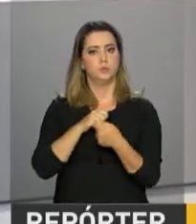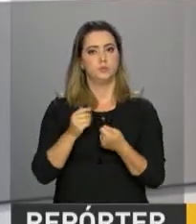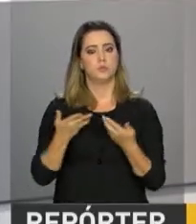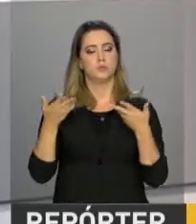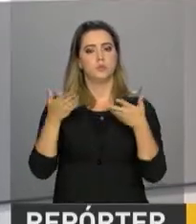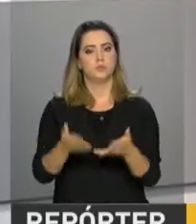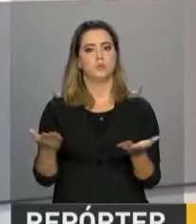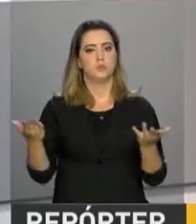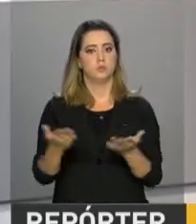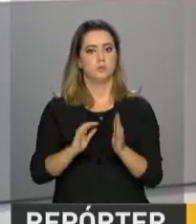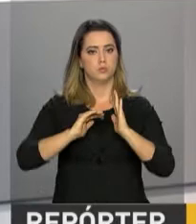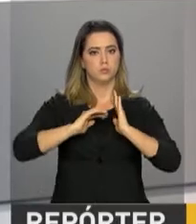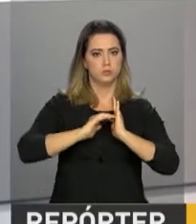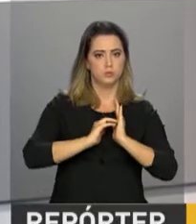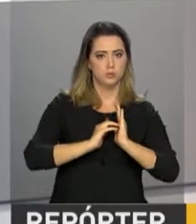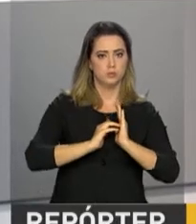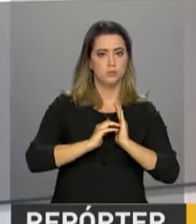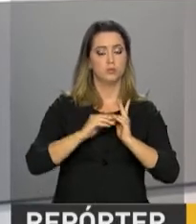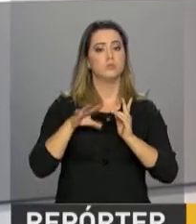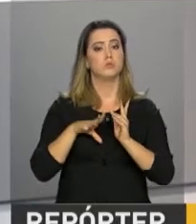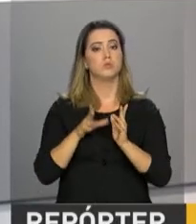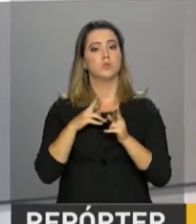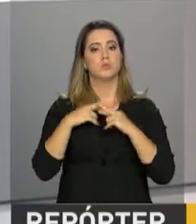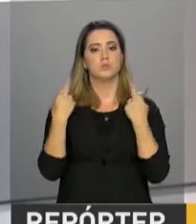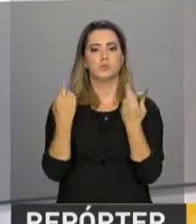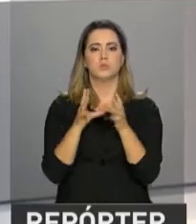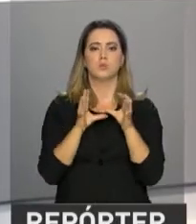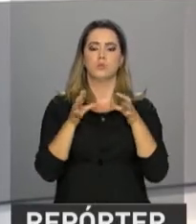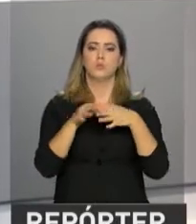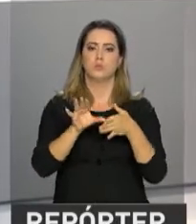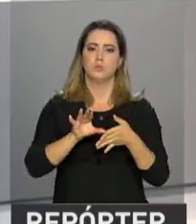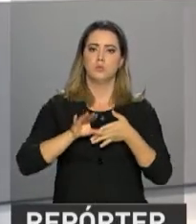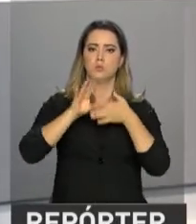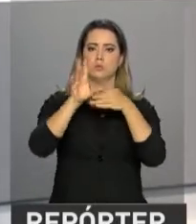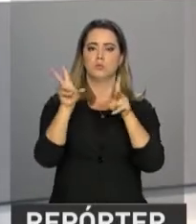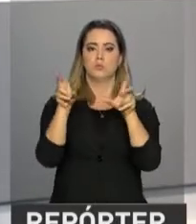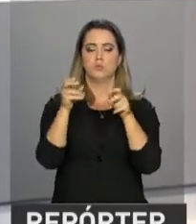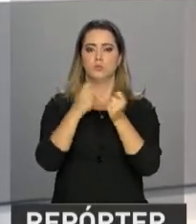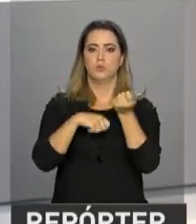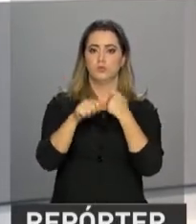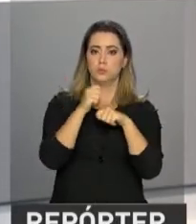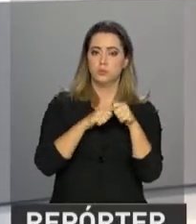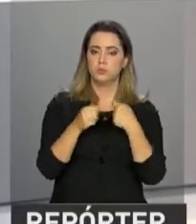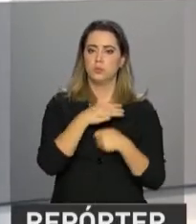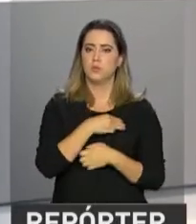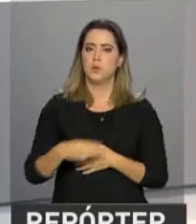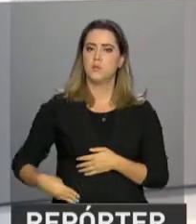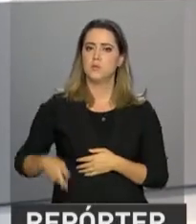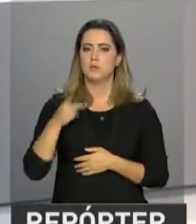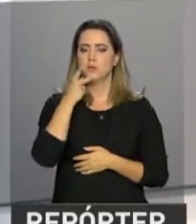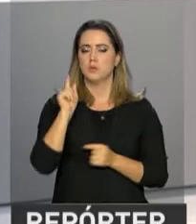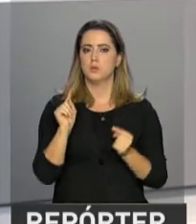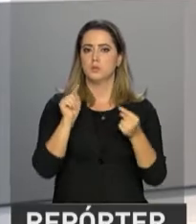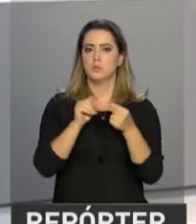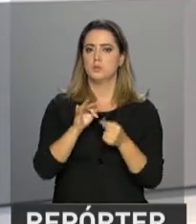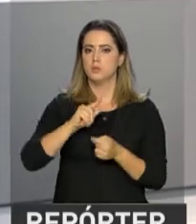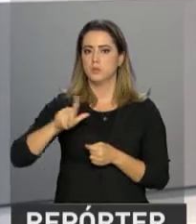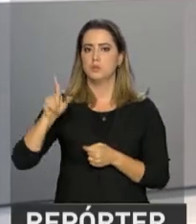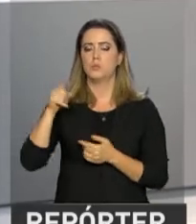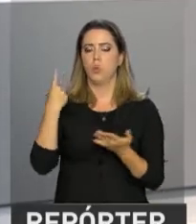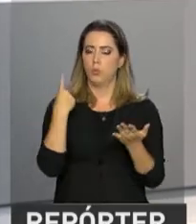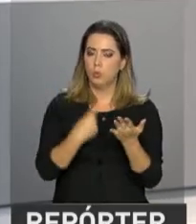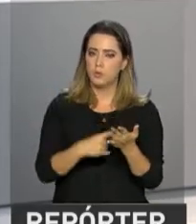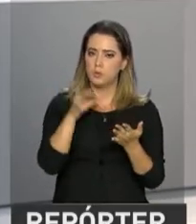participou hoje no senado federal de audiência na comissão de assuntos econômicos o ministro disse que a meta fiscal vai ser